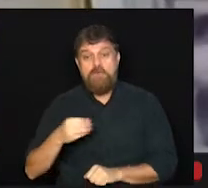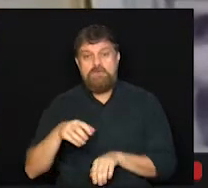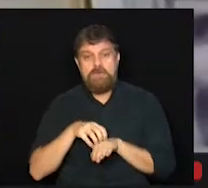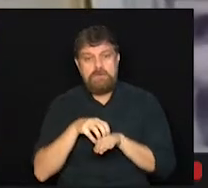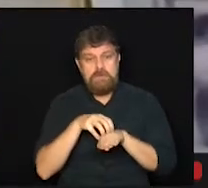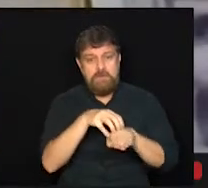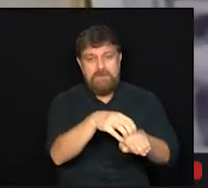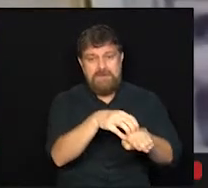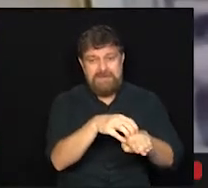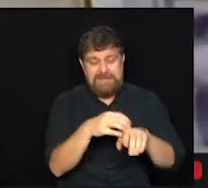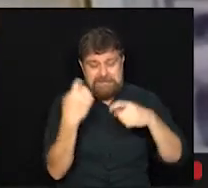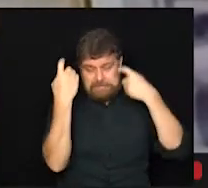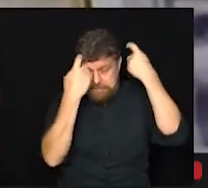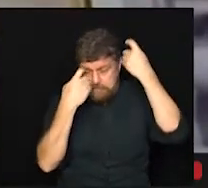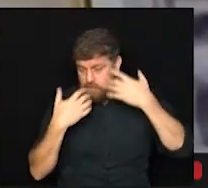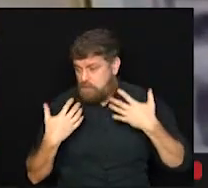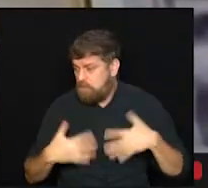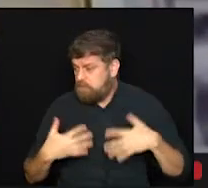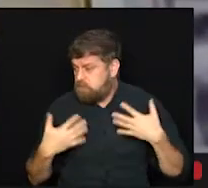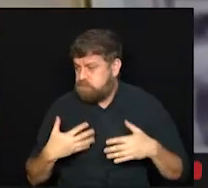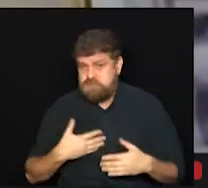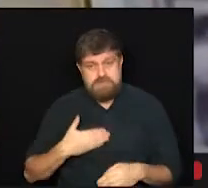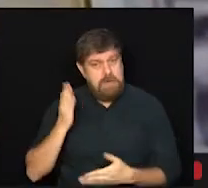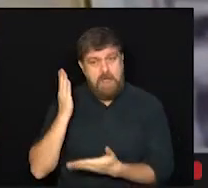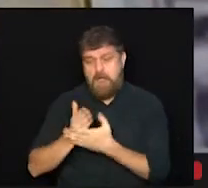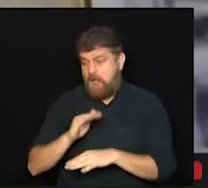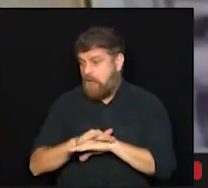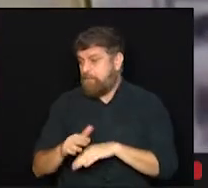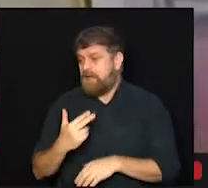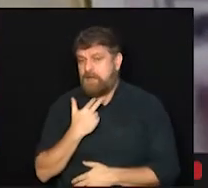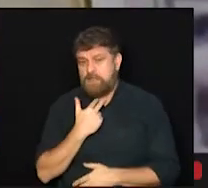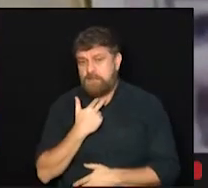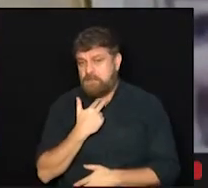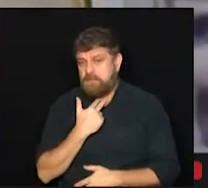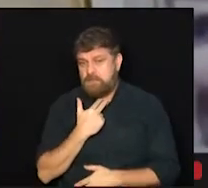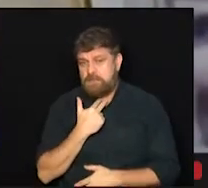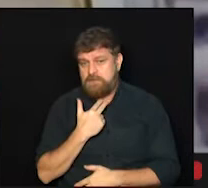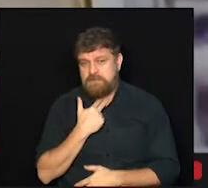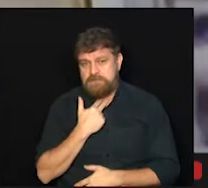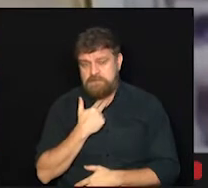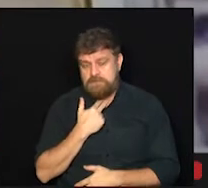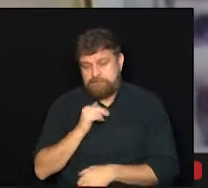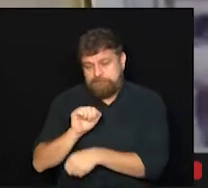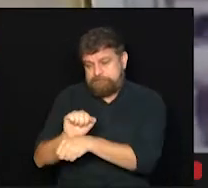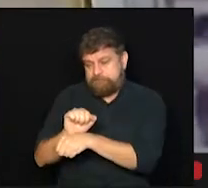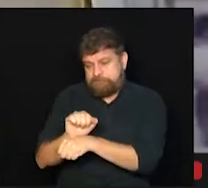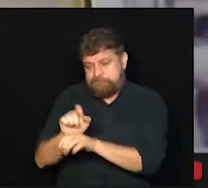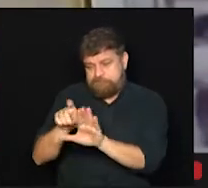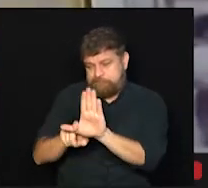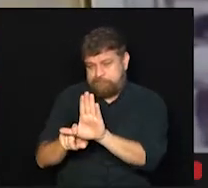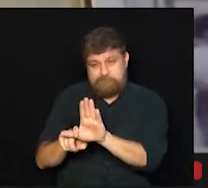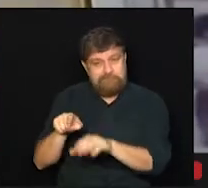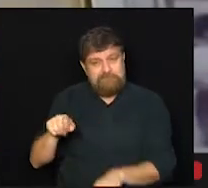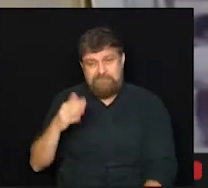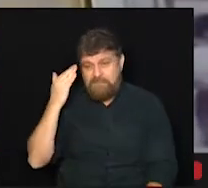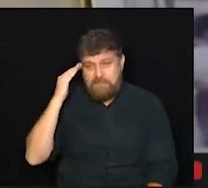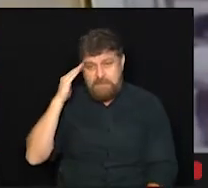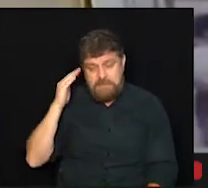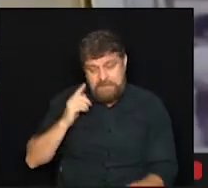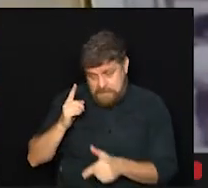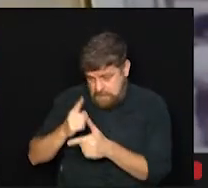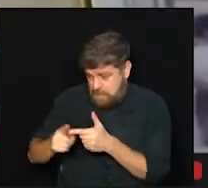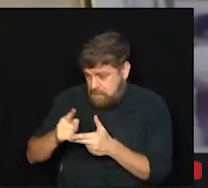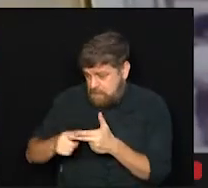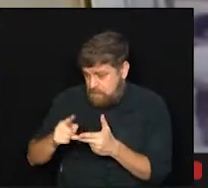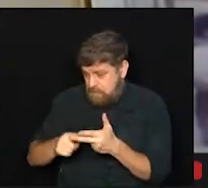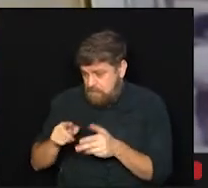enorme da Unicamp no começo foi acabar com esse transporte, né? Assim, acabar no sentido de entender que este era um problema.